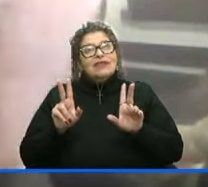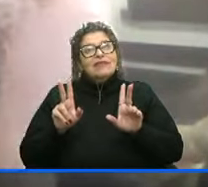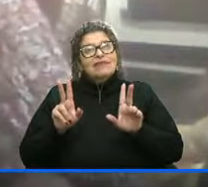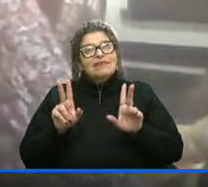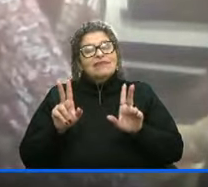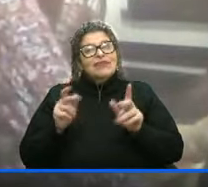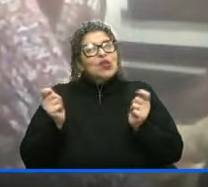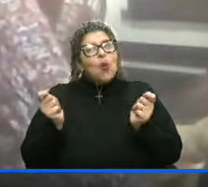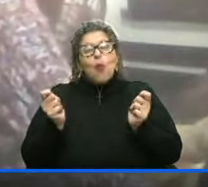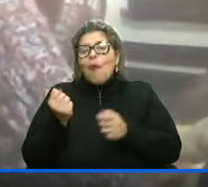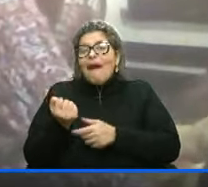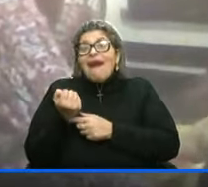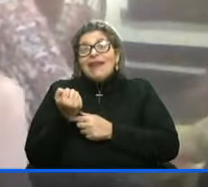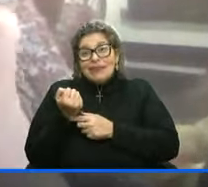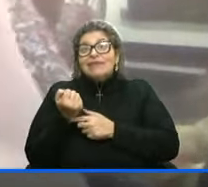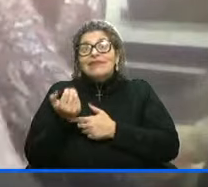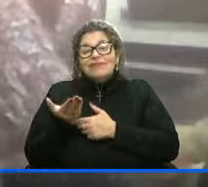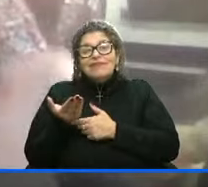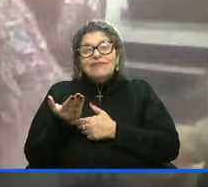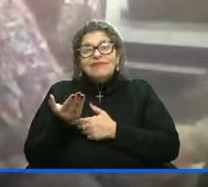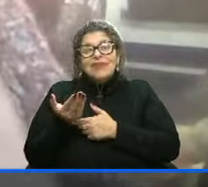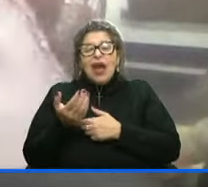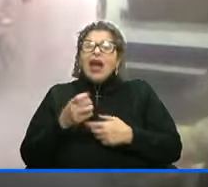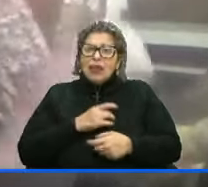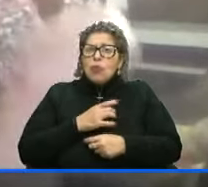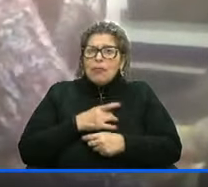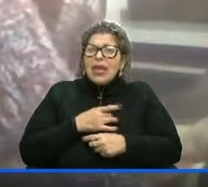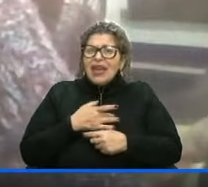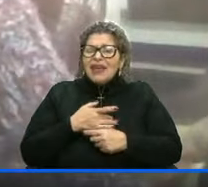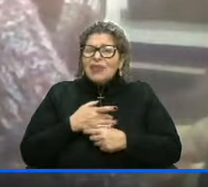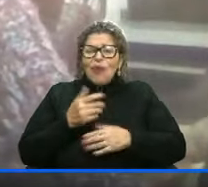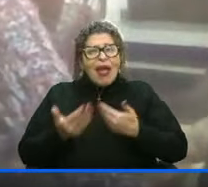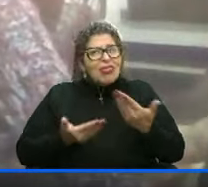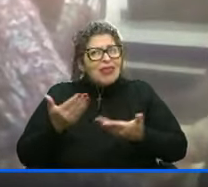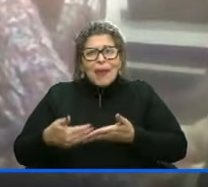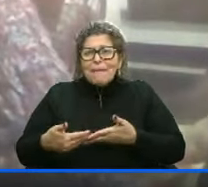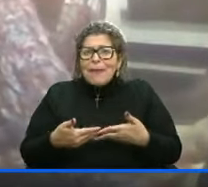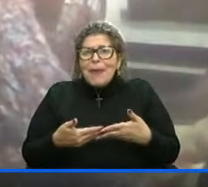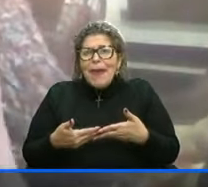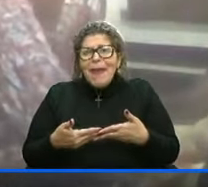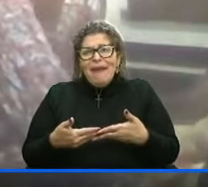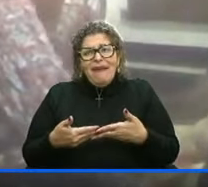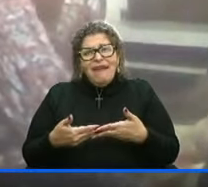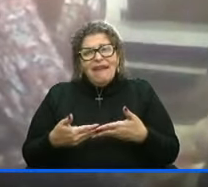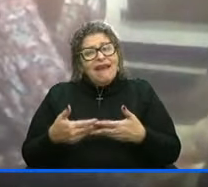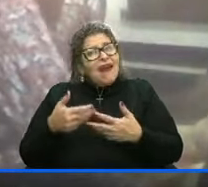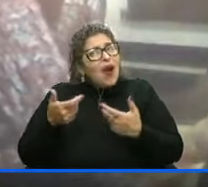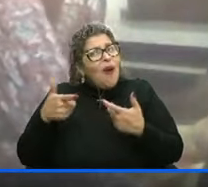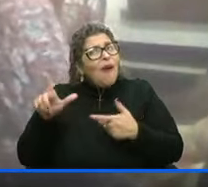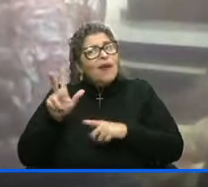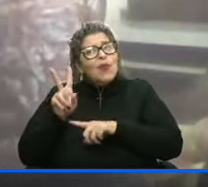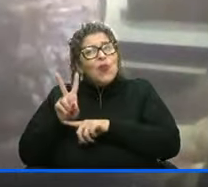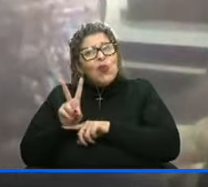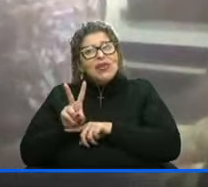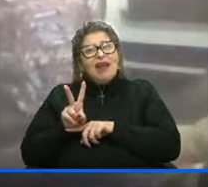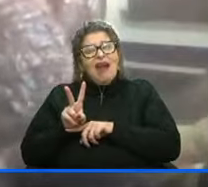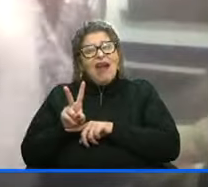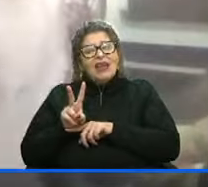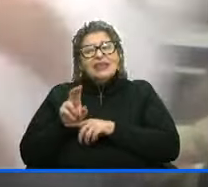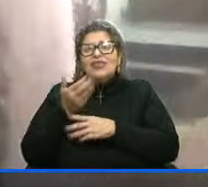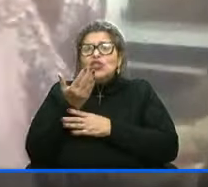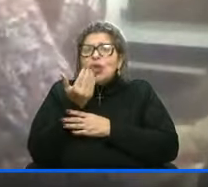porque também tem medo, né? Há um medo. Atender bebês, ele exige um outro cuidado em termos